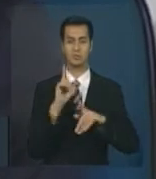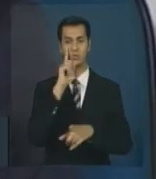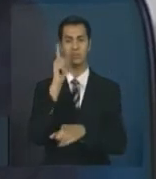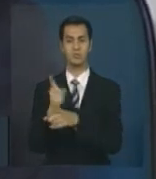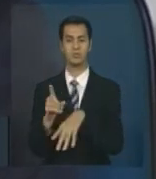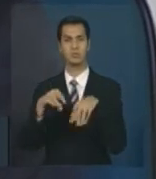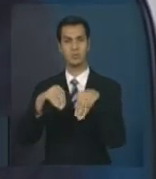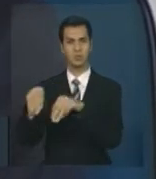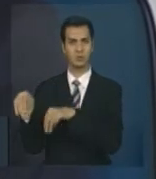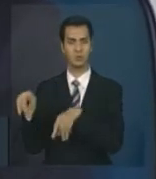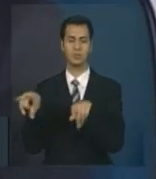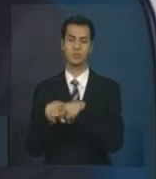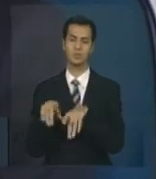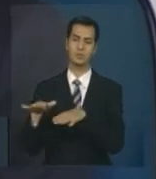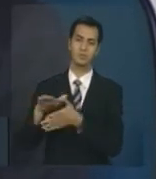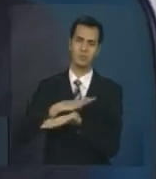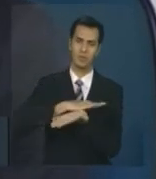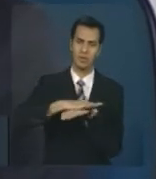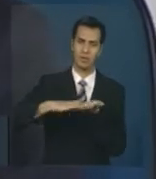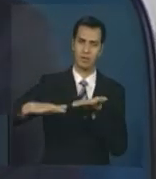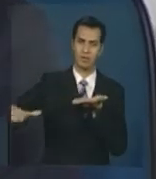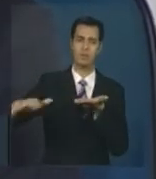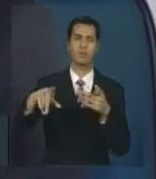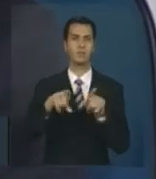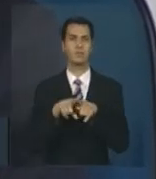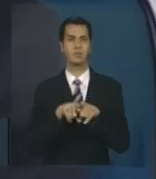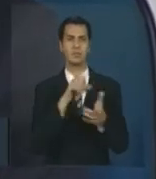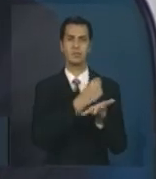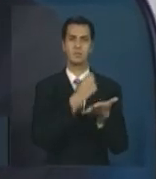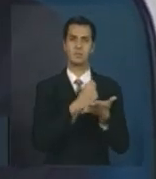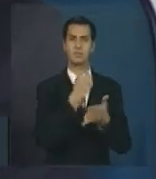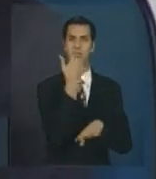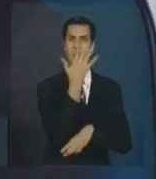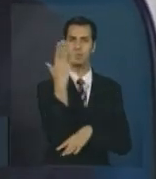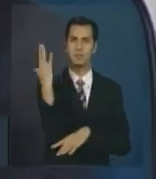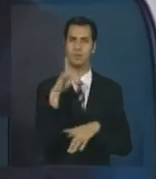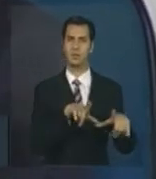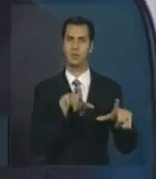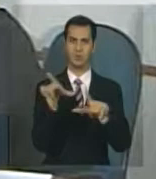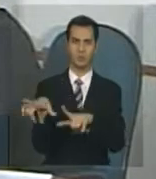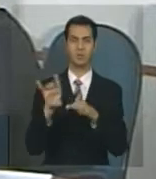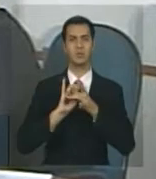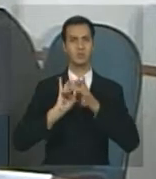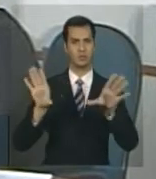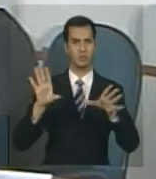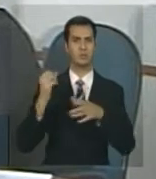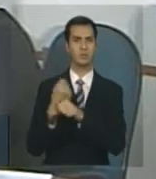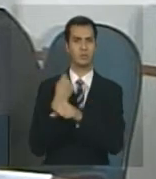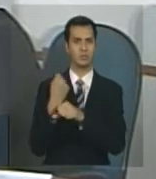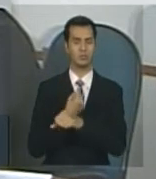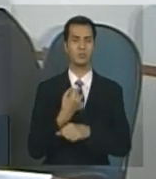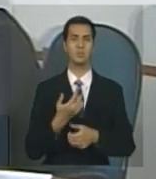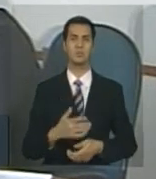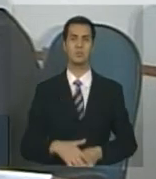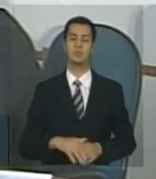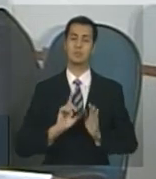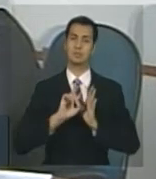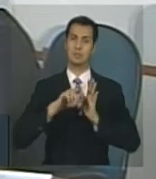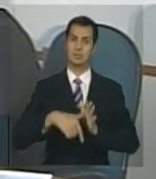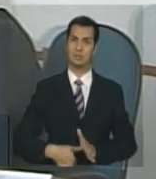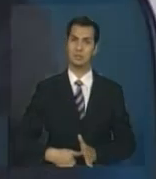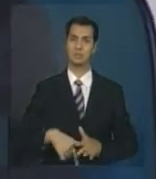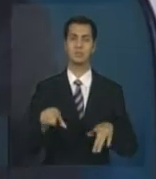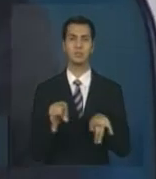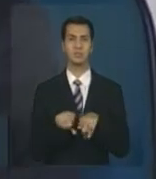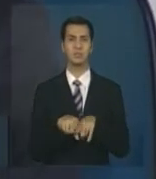terrenos, a terraplanagem do terreno, as licenças ambientais para a implantação dessas unidades e as